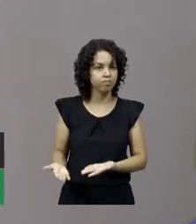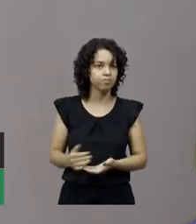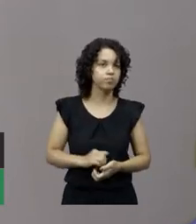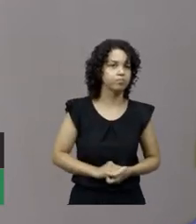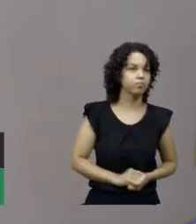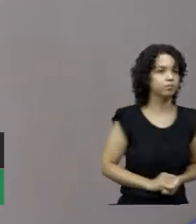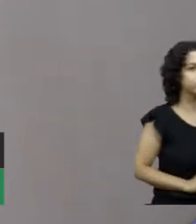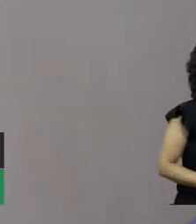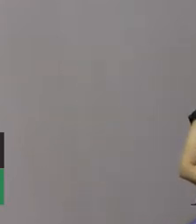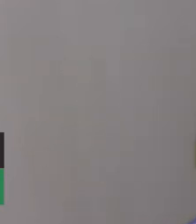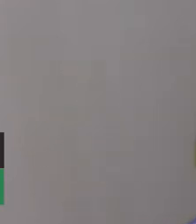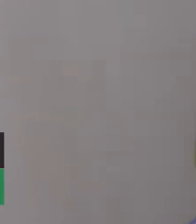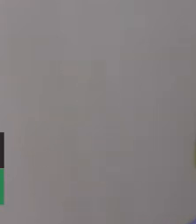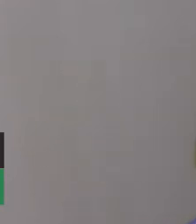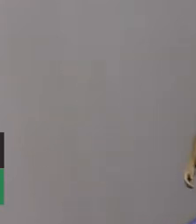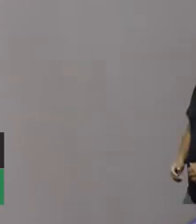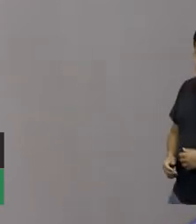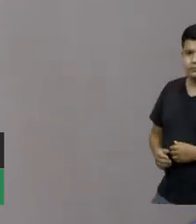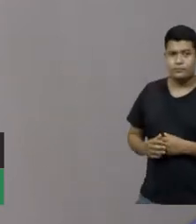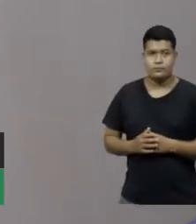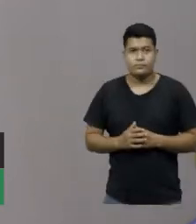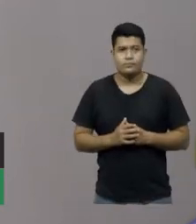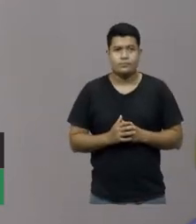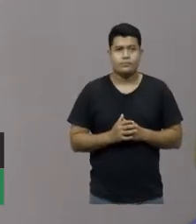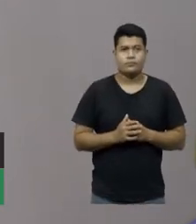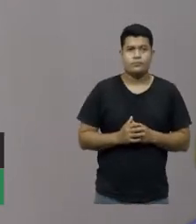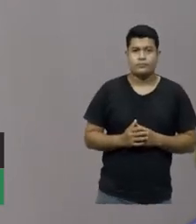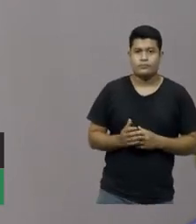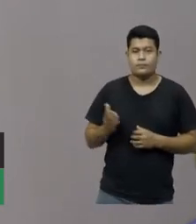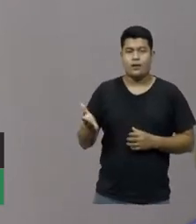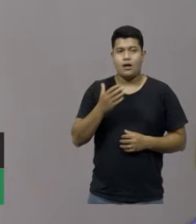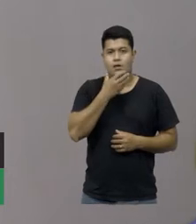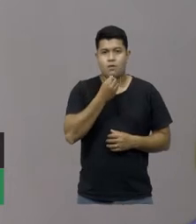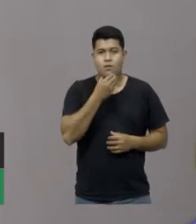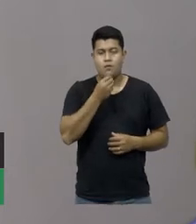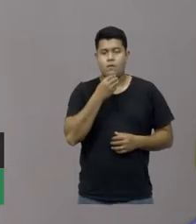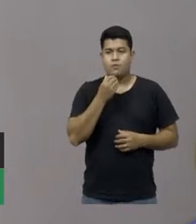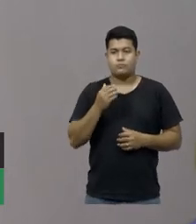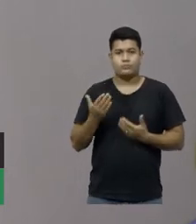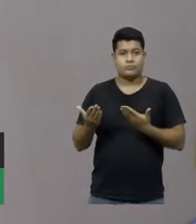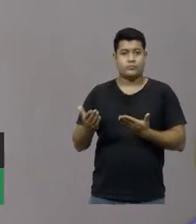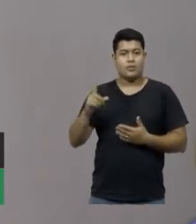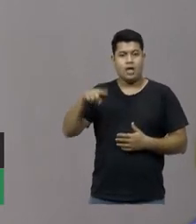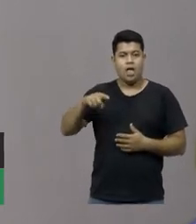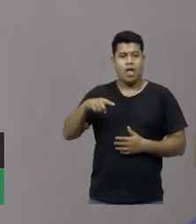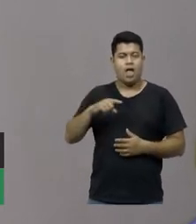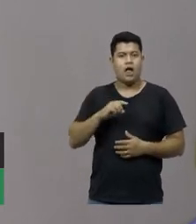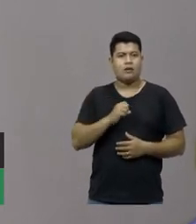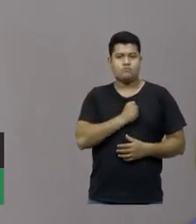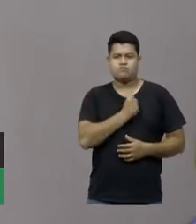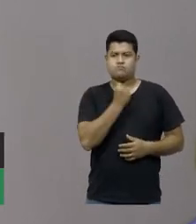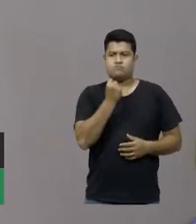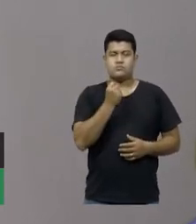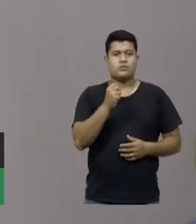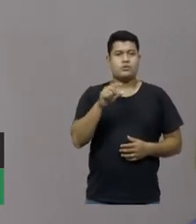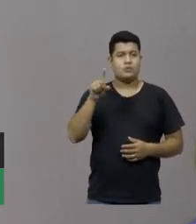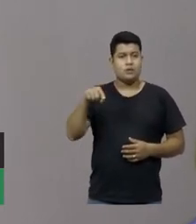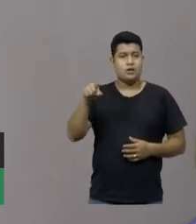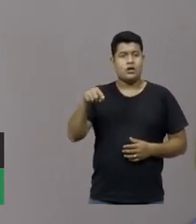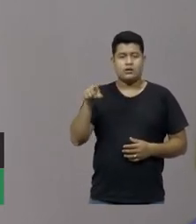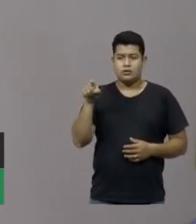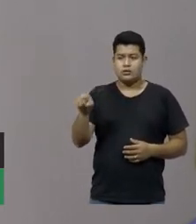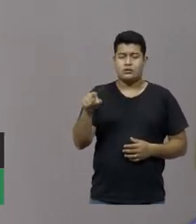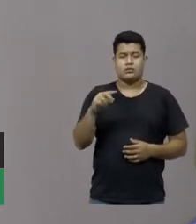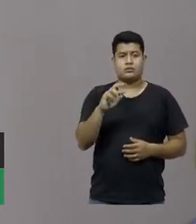a morte do soldado, do nosso herói, Luiz Fernando, que eu tive o prazer de conhecer, ela tem que se